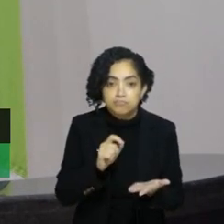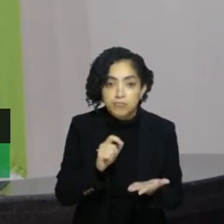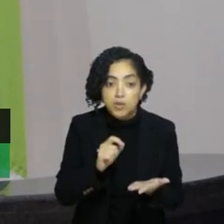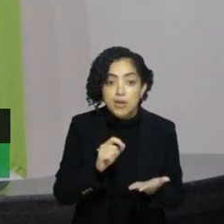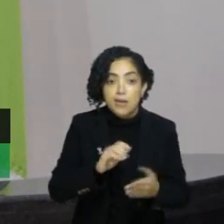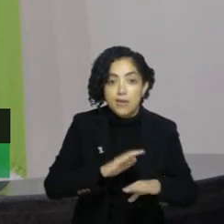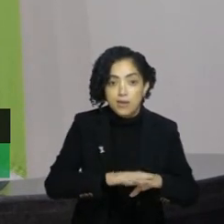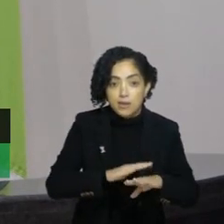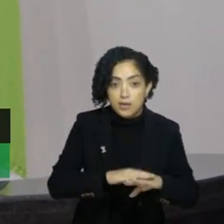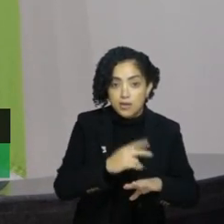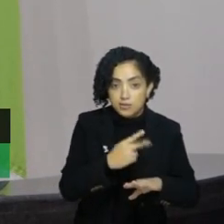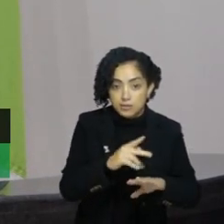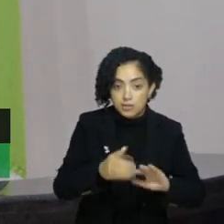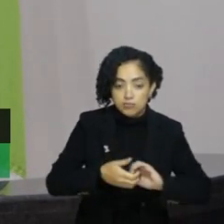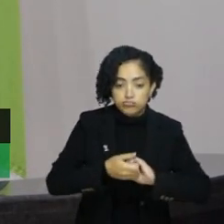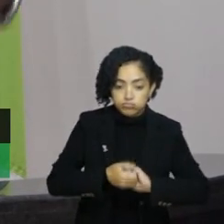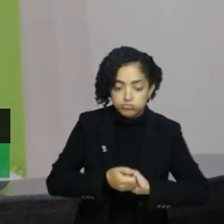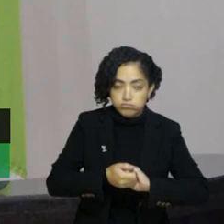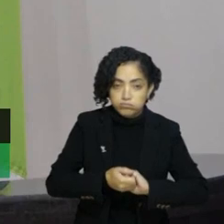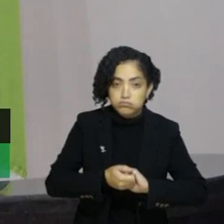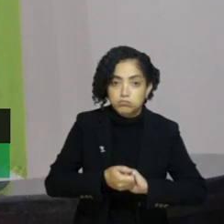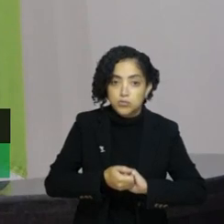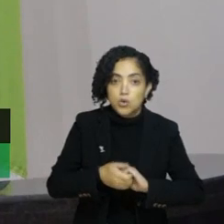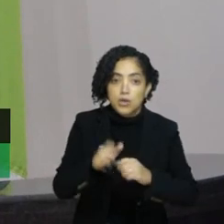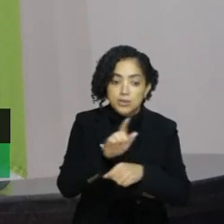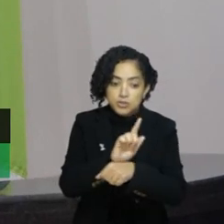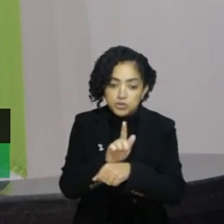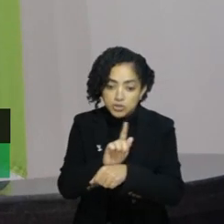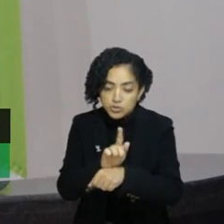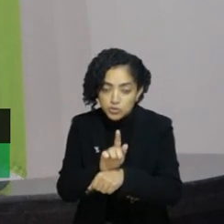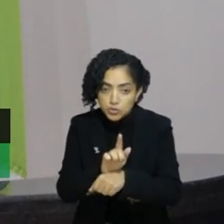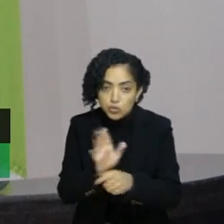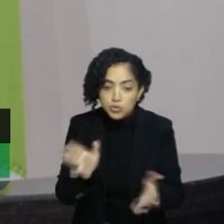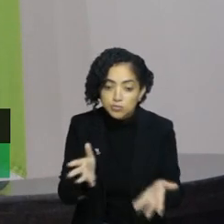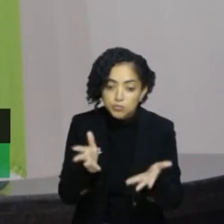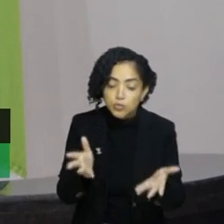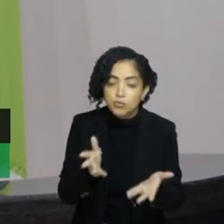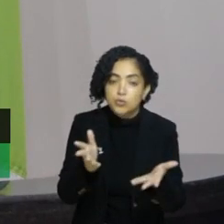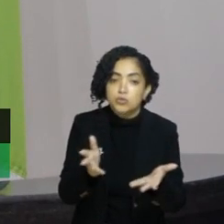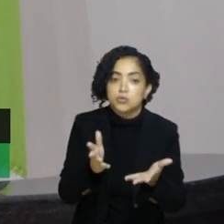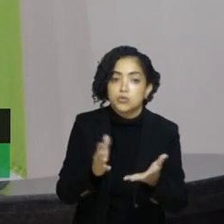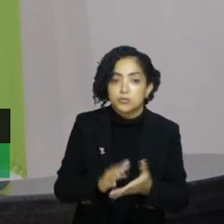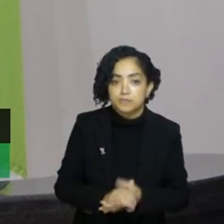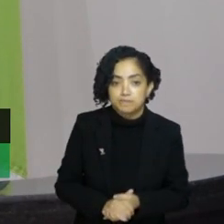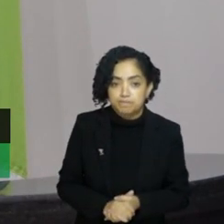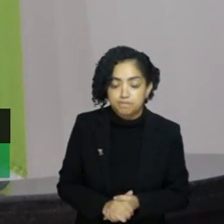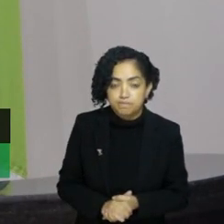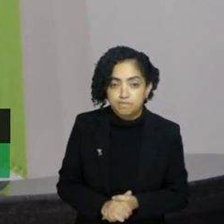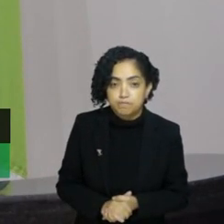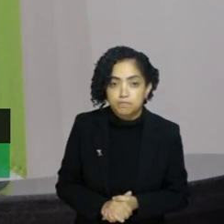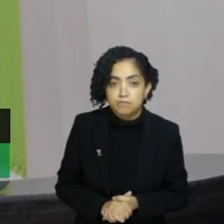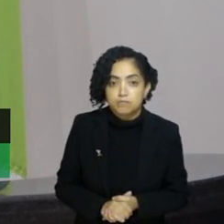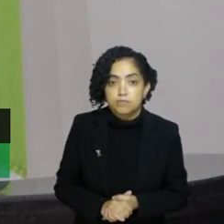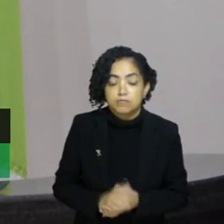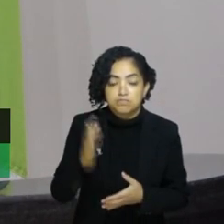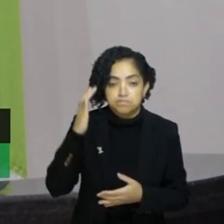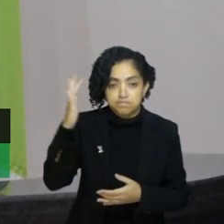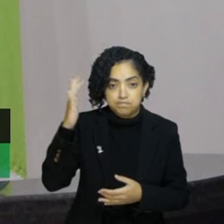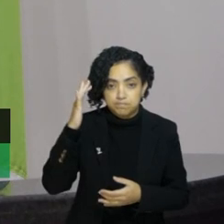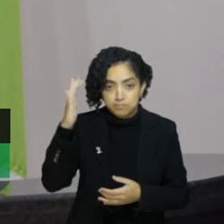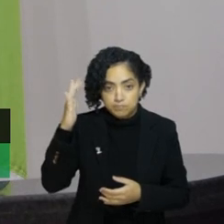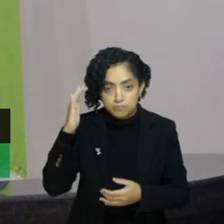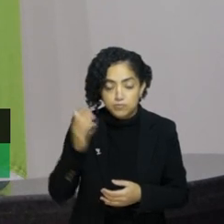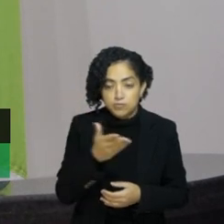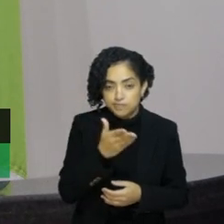Civil se coloque como gestora e promotora desse trabalho. Eu deixo essa reflexão com os